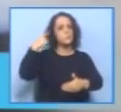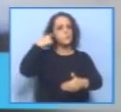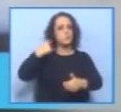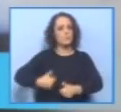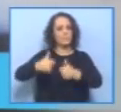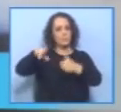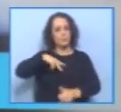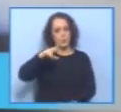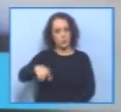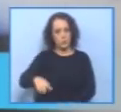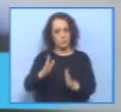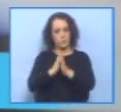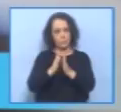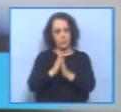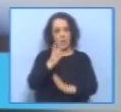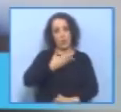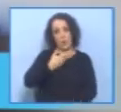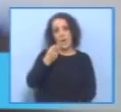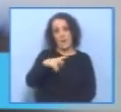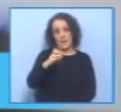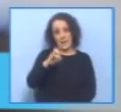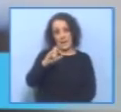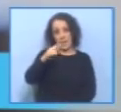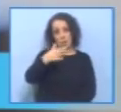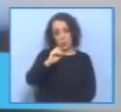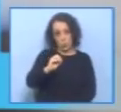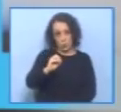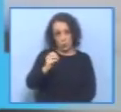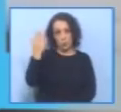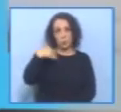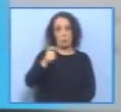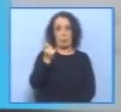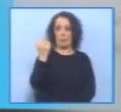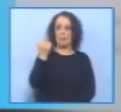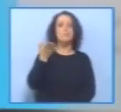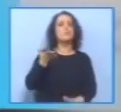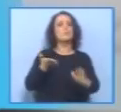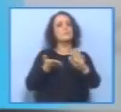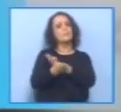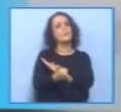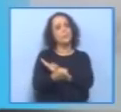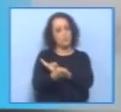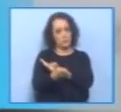em tomar posse de Viana do Castelo, e ele tomou conhecimento da tese, até